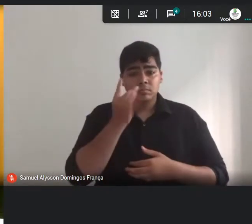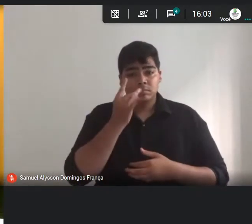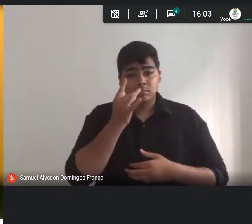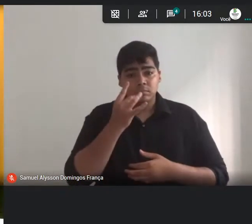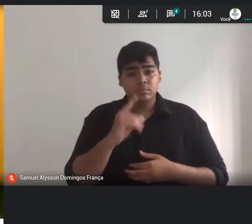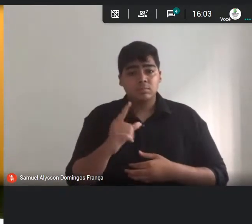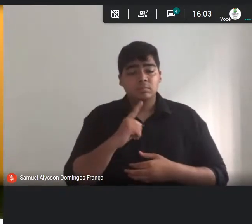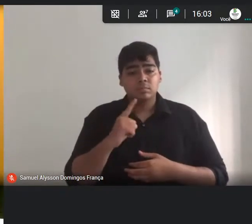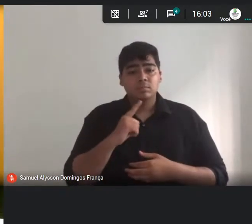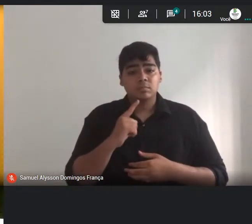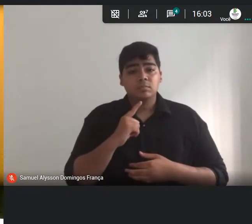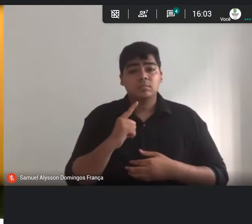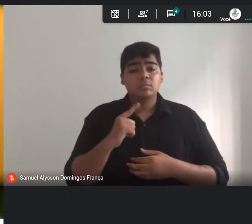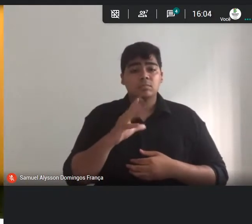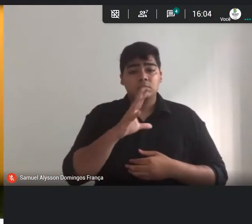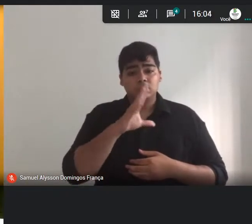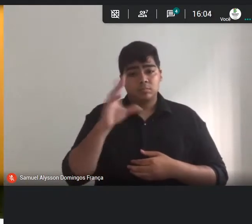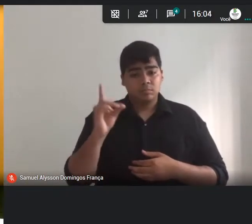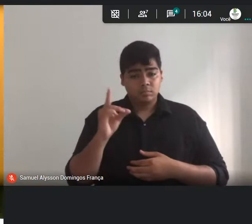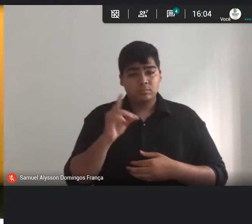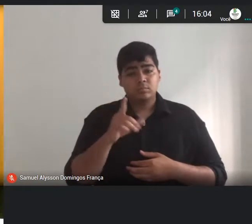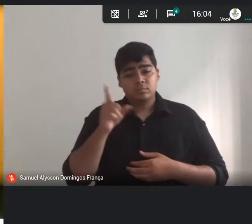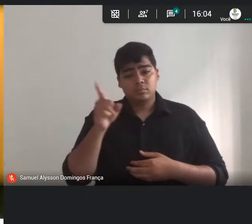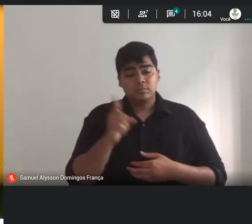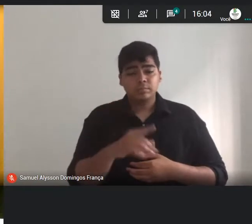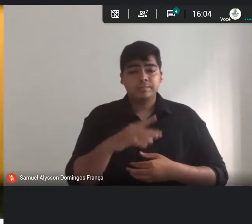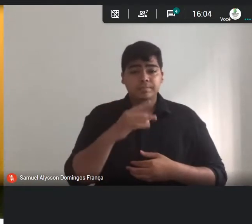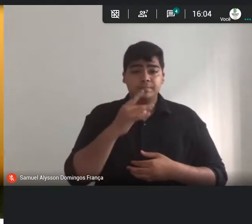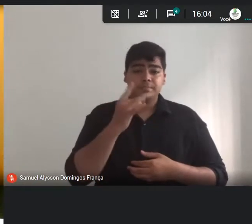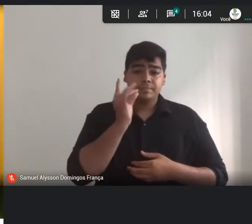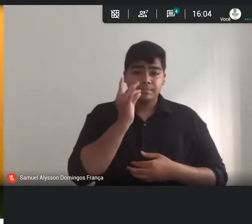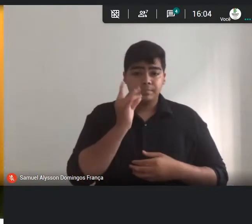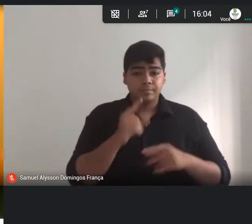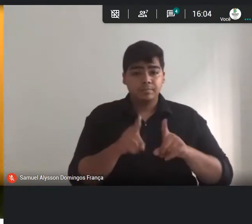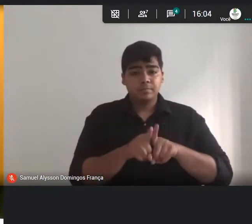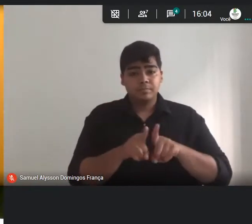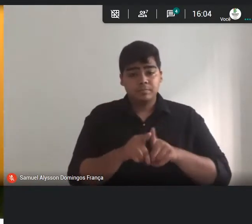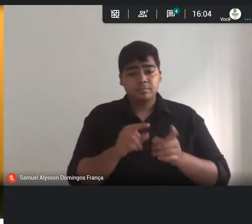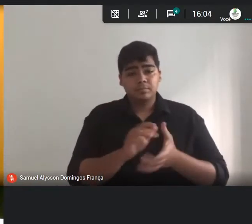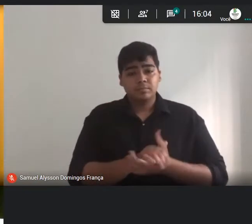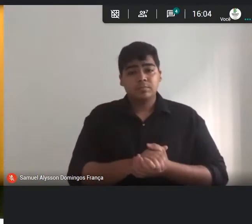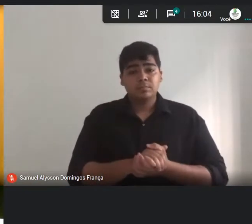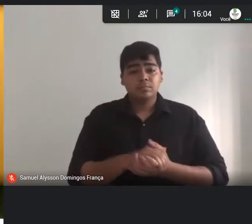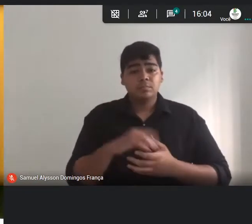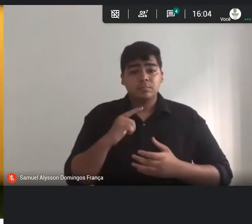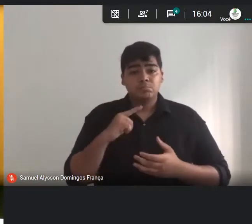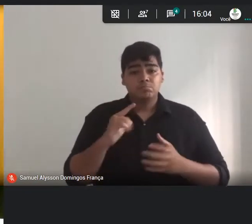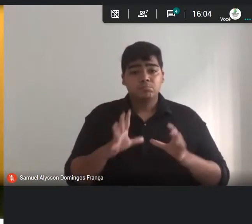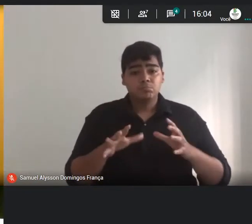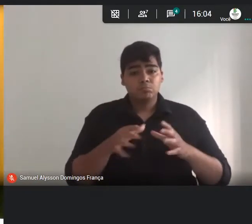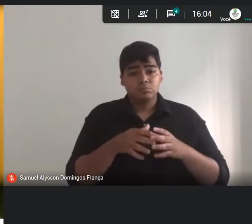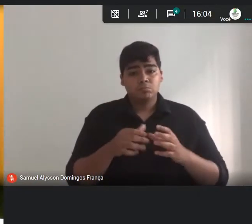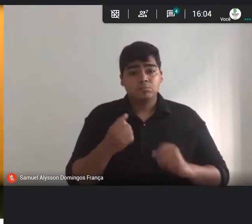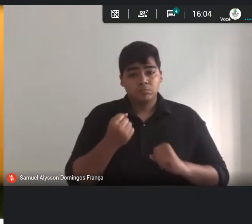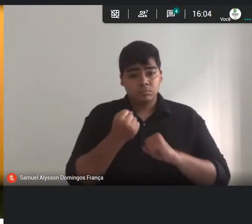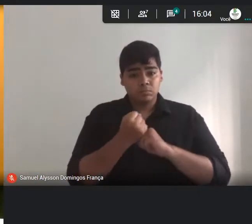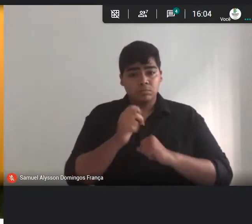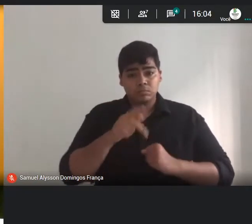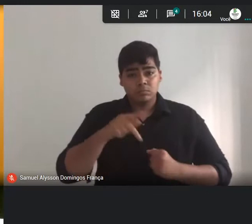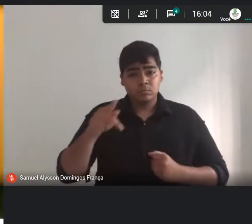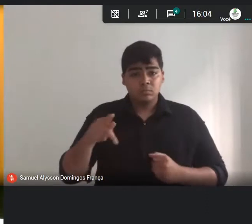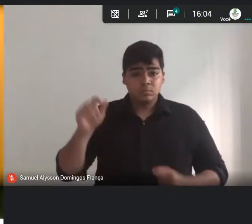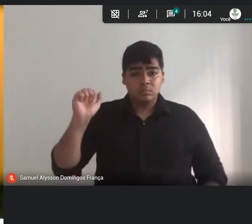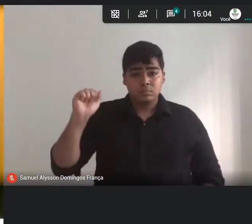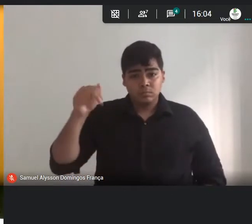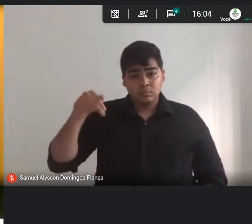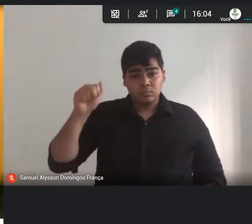Extensão Cactus Cajazeiras. Nossa equipe de apoio para esse evento é formada pelos professores Ana Maria Kluppel